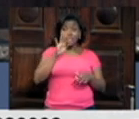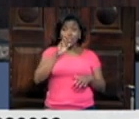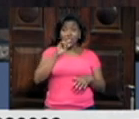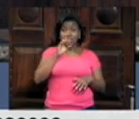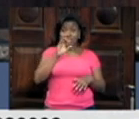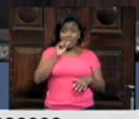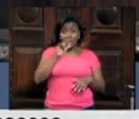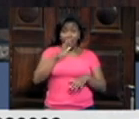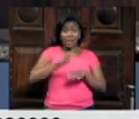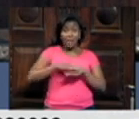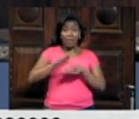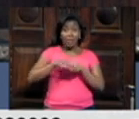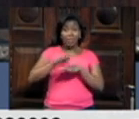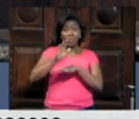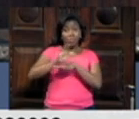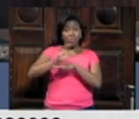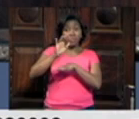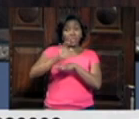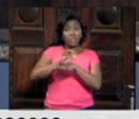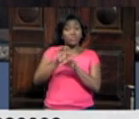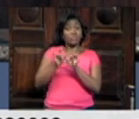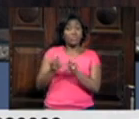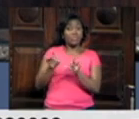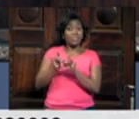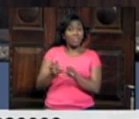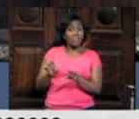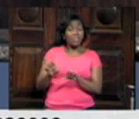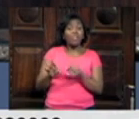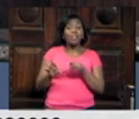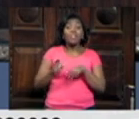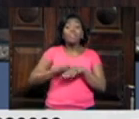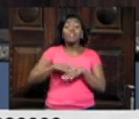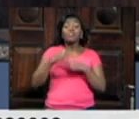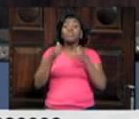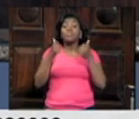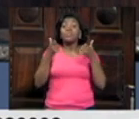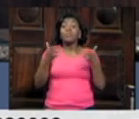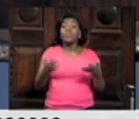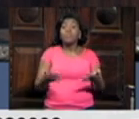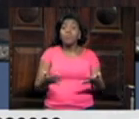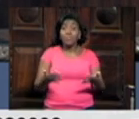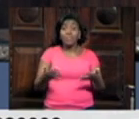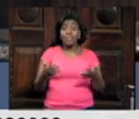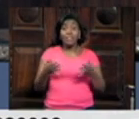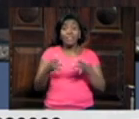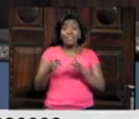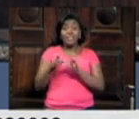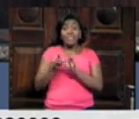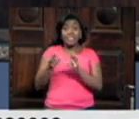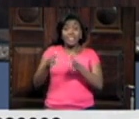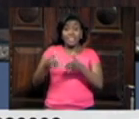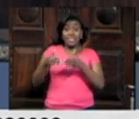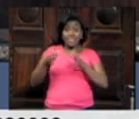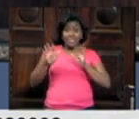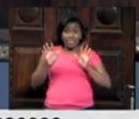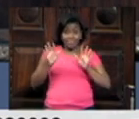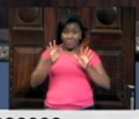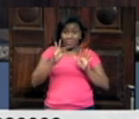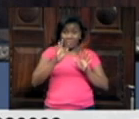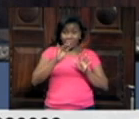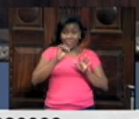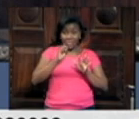pelo governo do Estado. O argumento do governo do Estado é que a isenção fiscal, né,